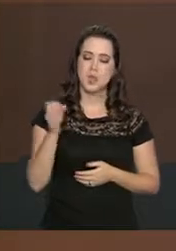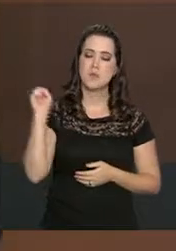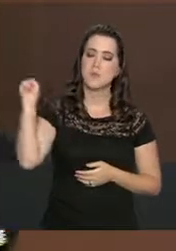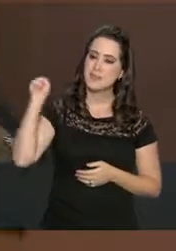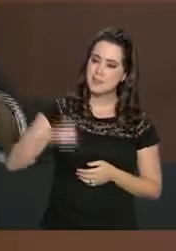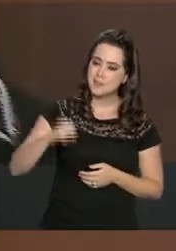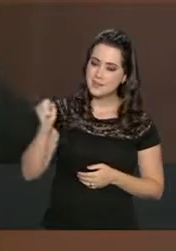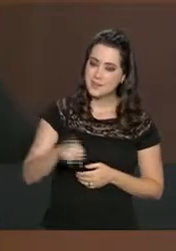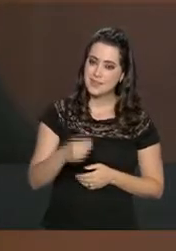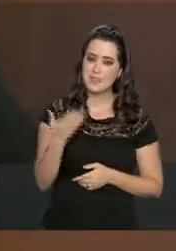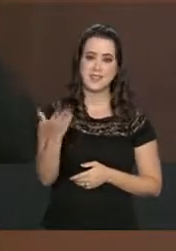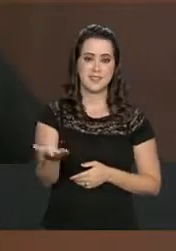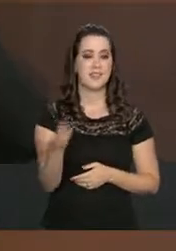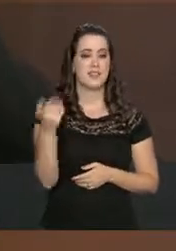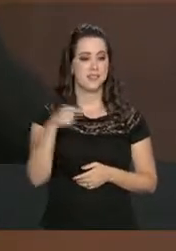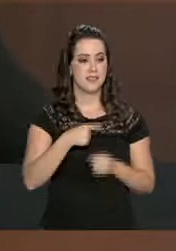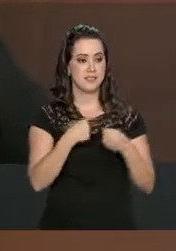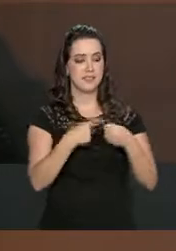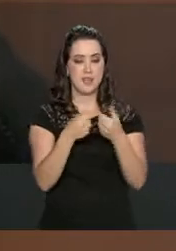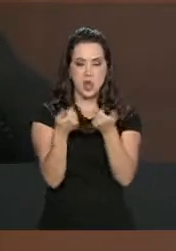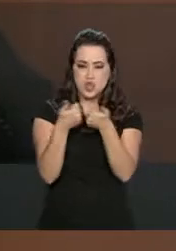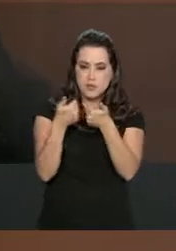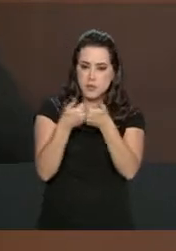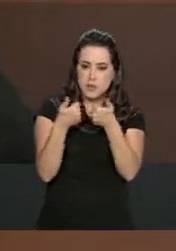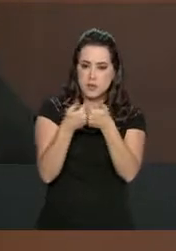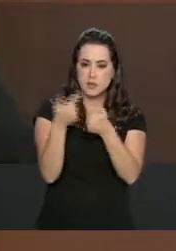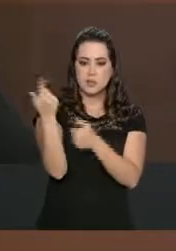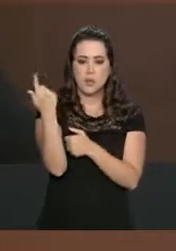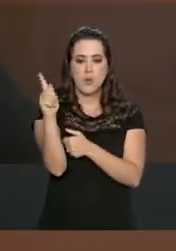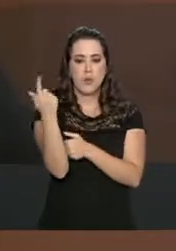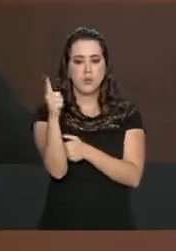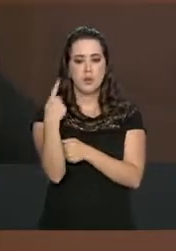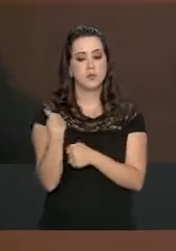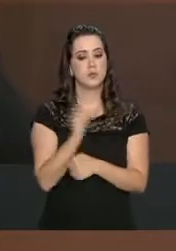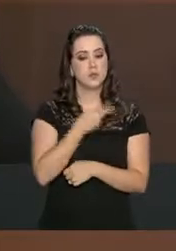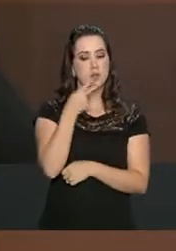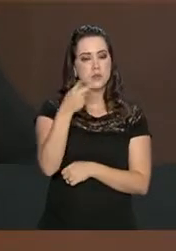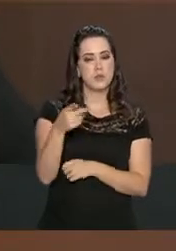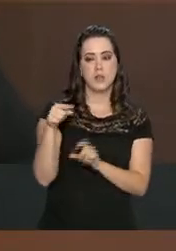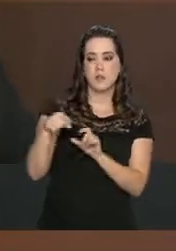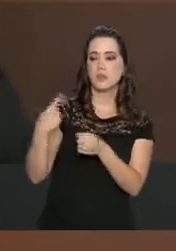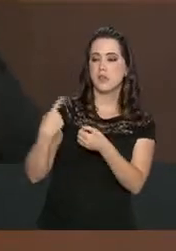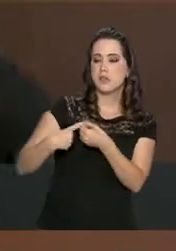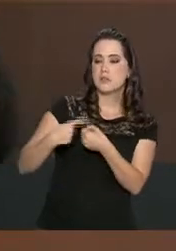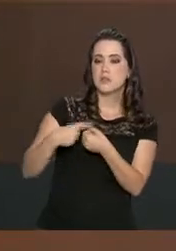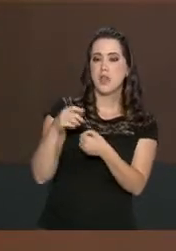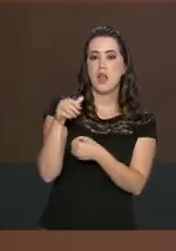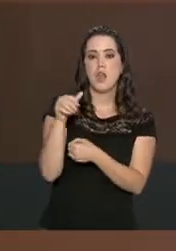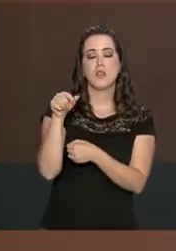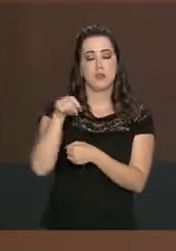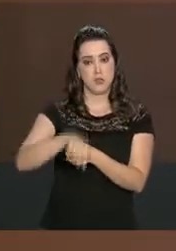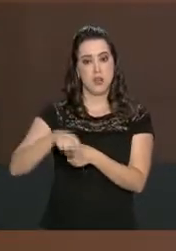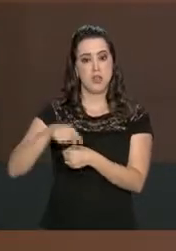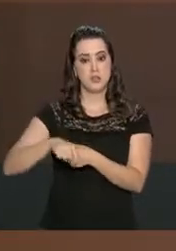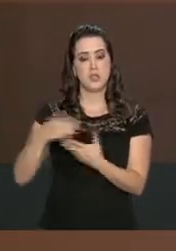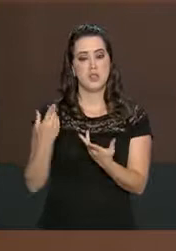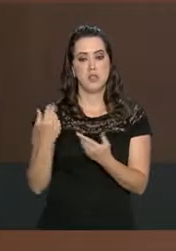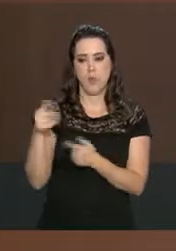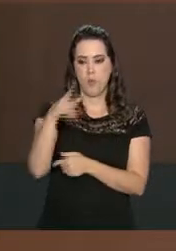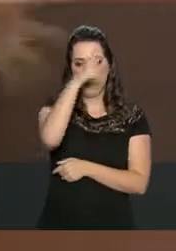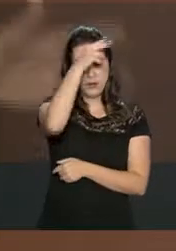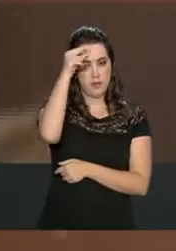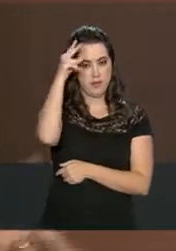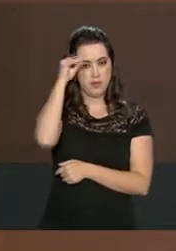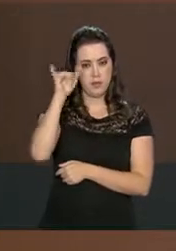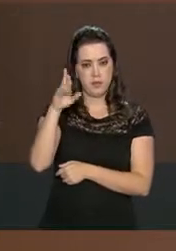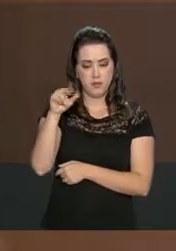Rezende, como Aparecida é muito próximo de Goiânia, como nós falamos muito de Aparecida, é claro que lá o prefeito Iris, que já